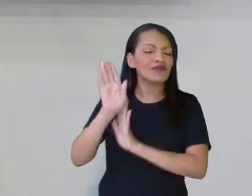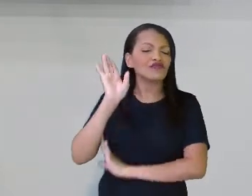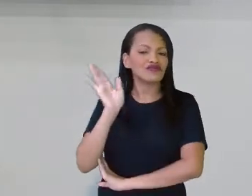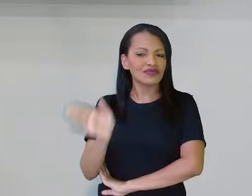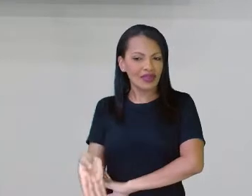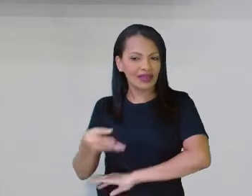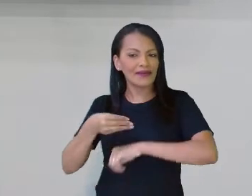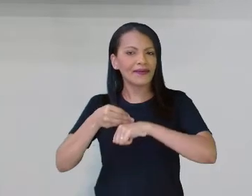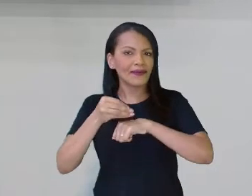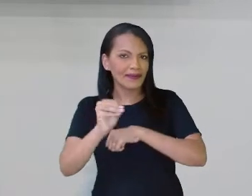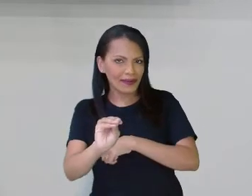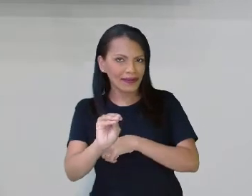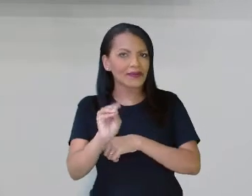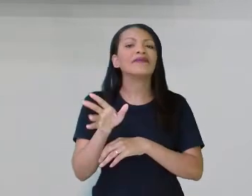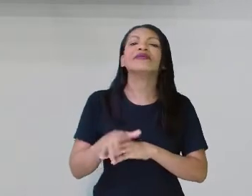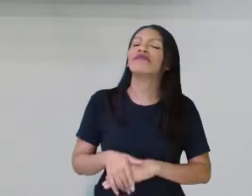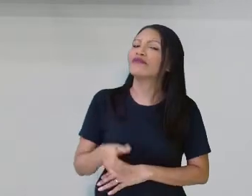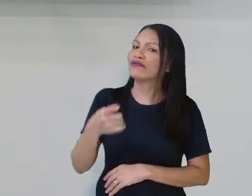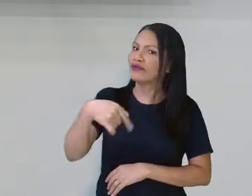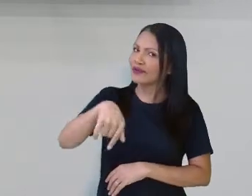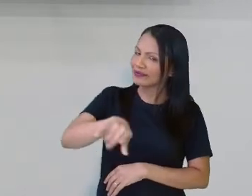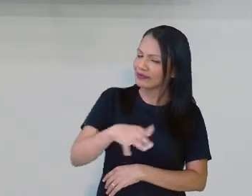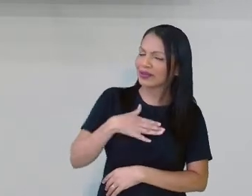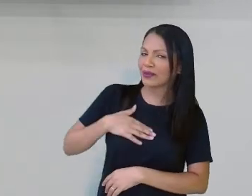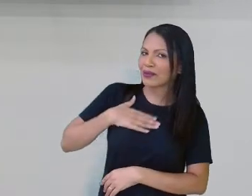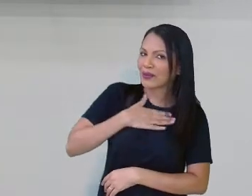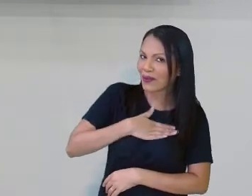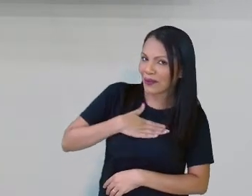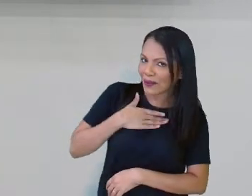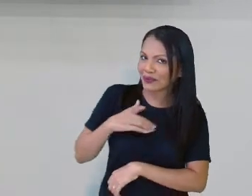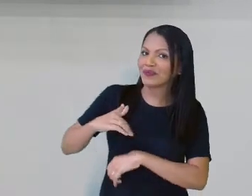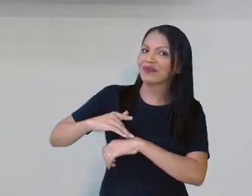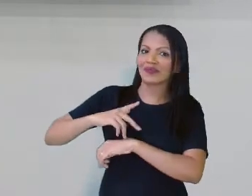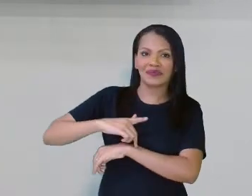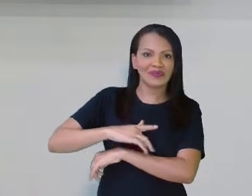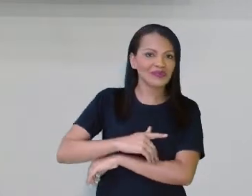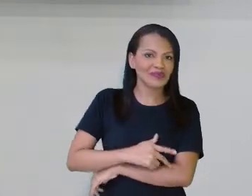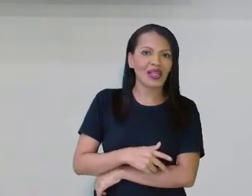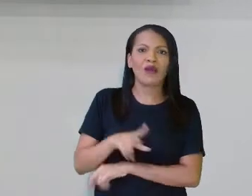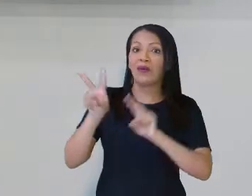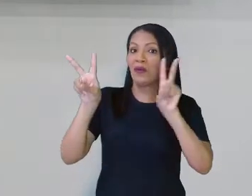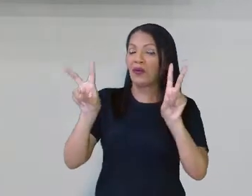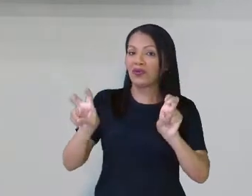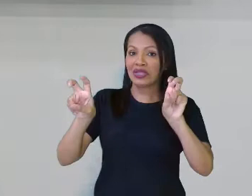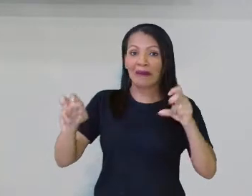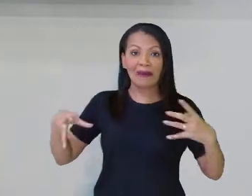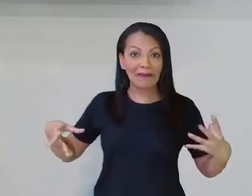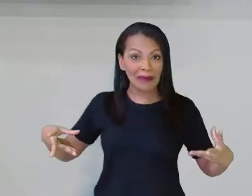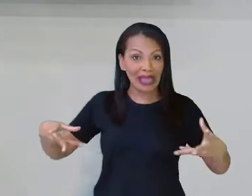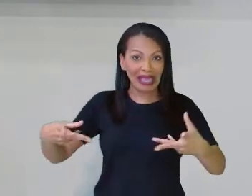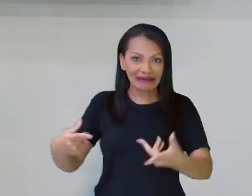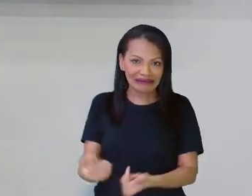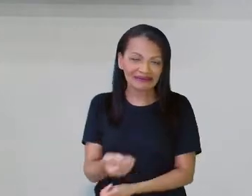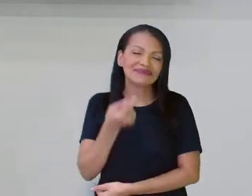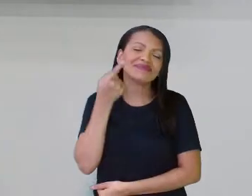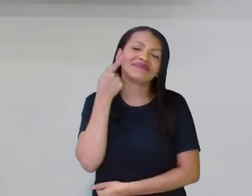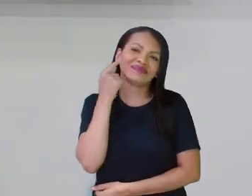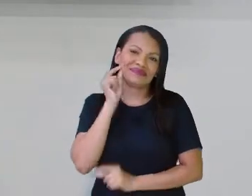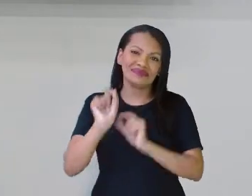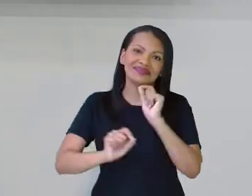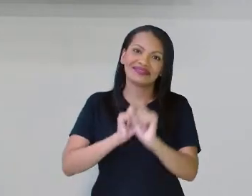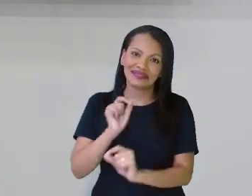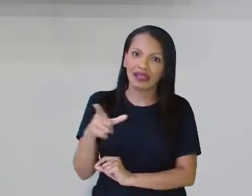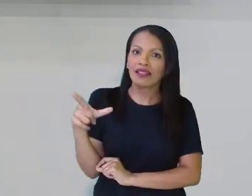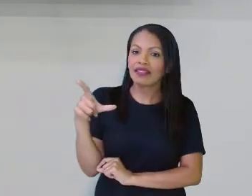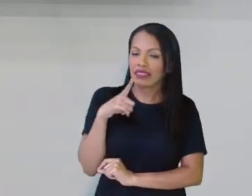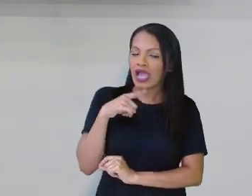aqui várias sugestões. Eu também gosto muito de dinossauro e acho, assim, um tema bastante interessante e que dá